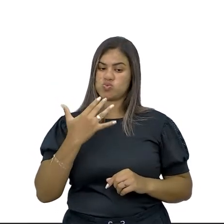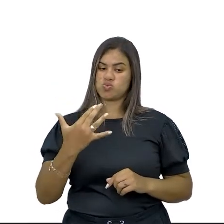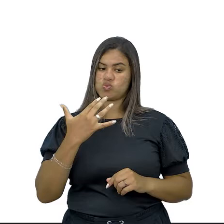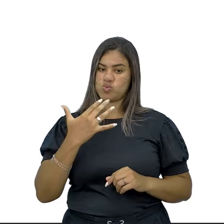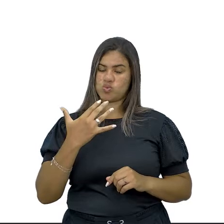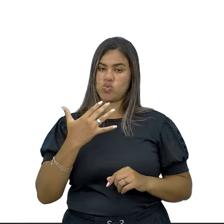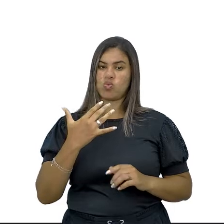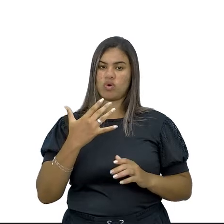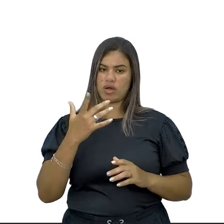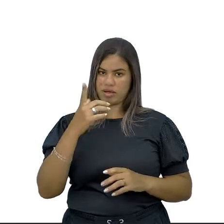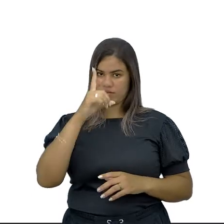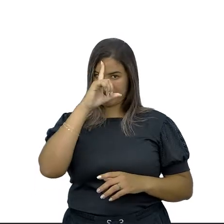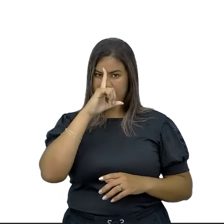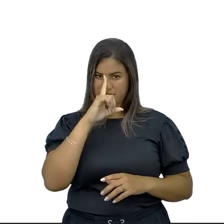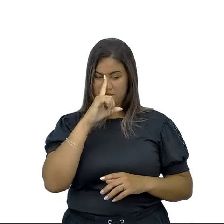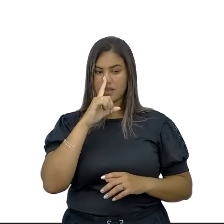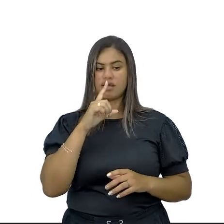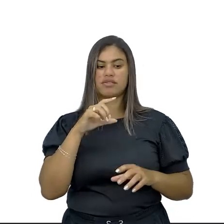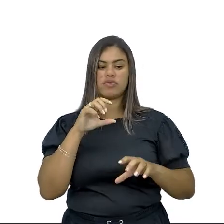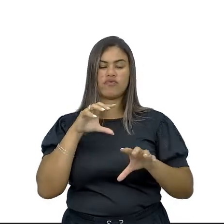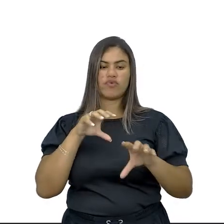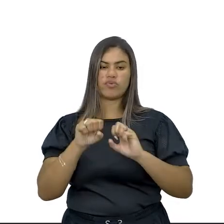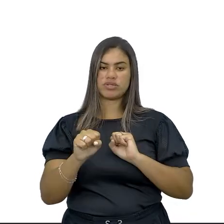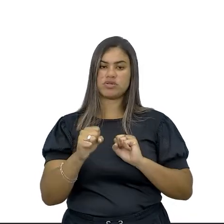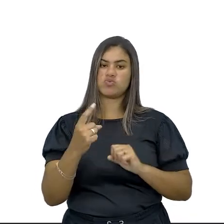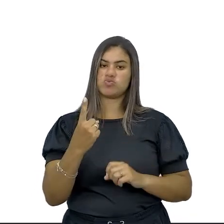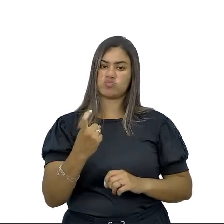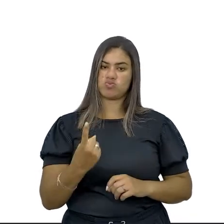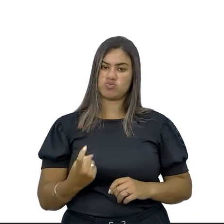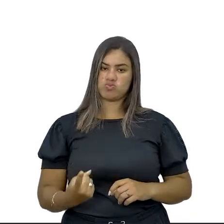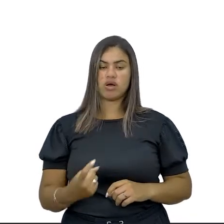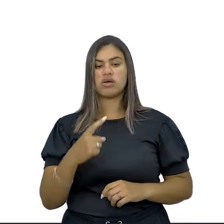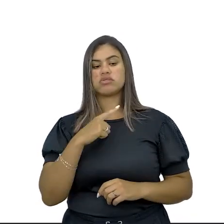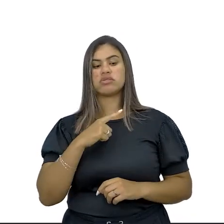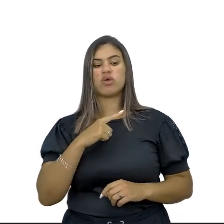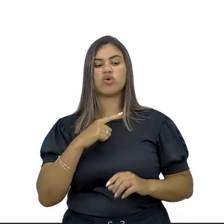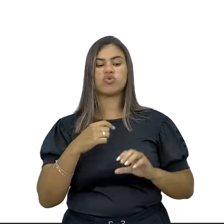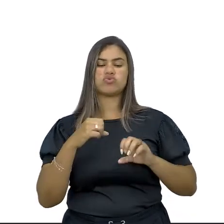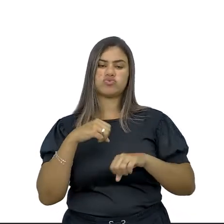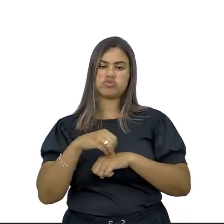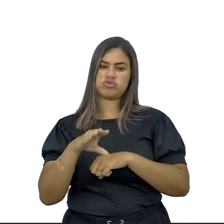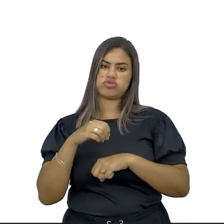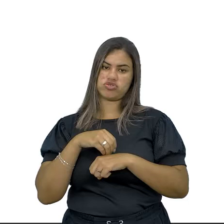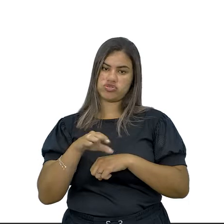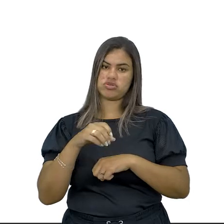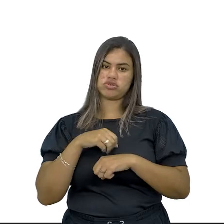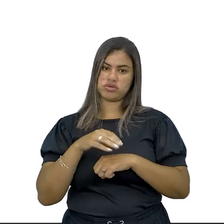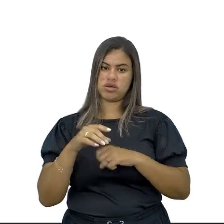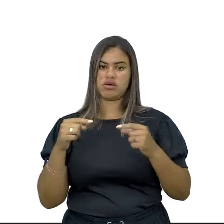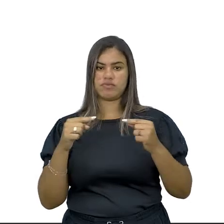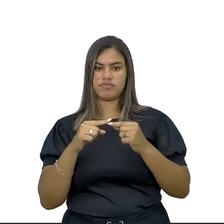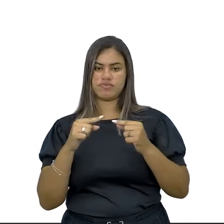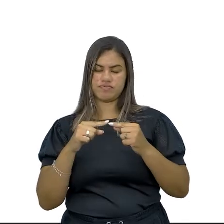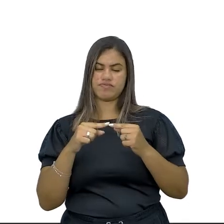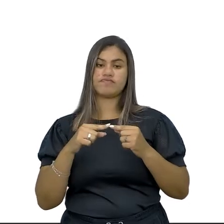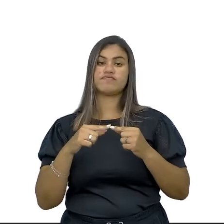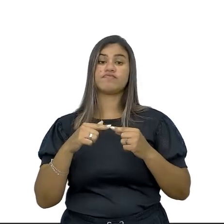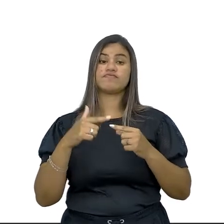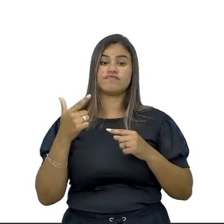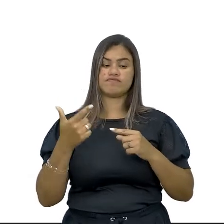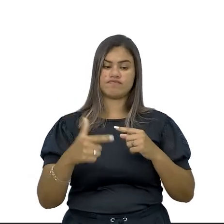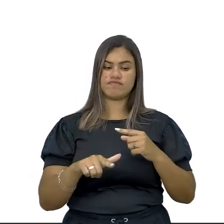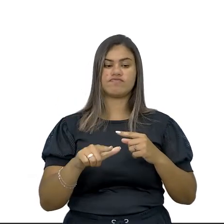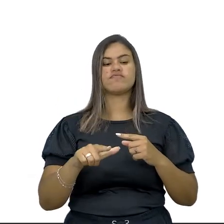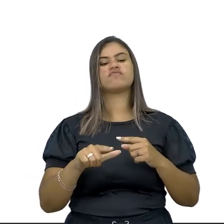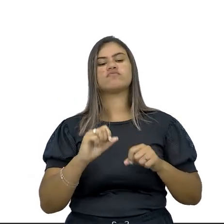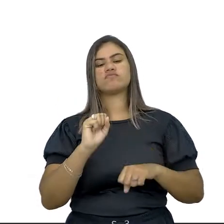etapa, que são formações únicas, sempre serão dados indícios do que será trabalhado na próxima formação, as de